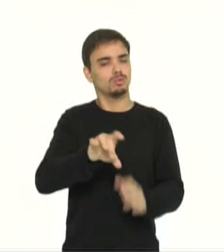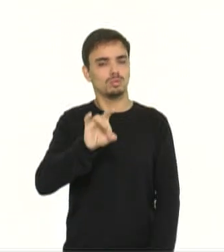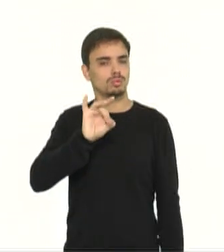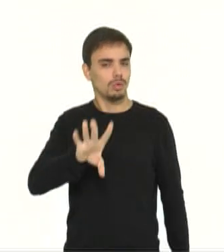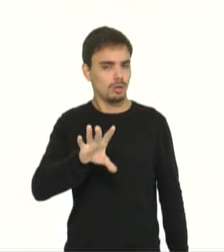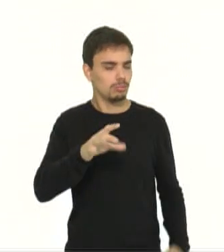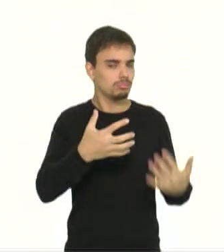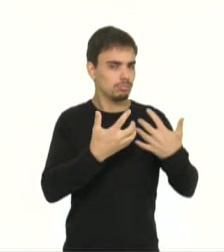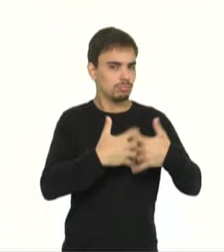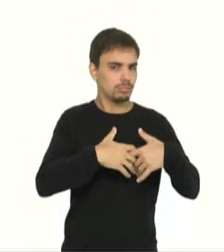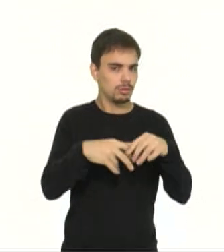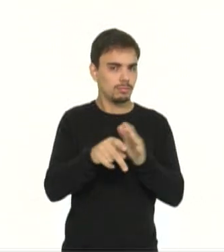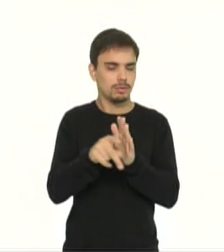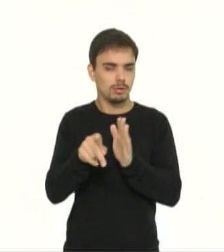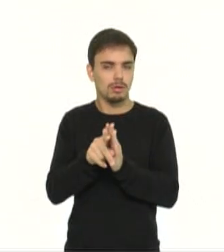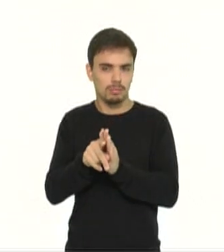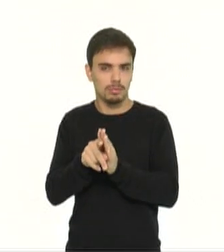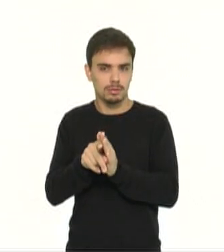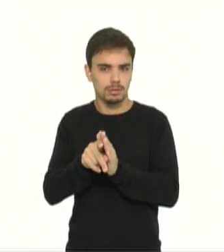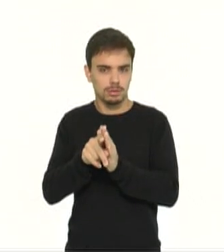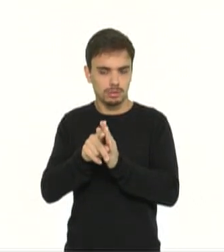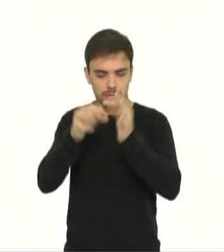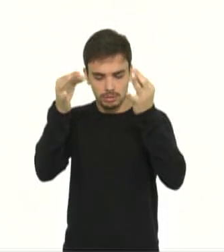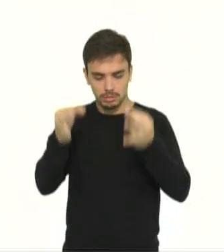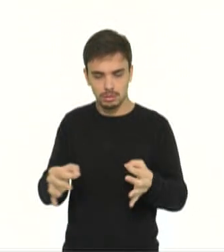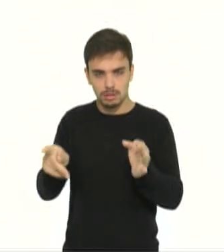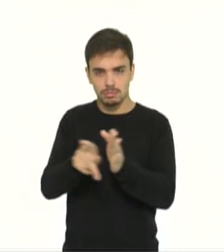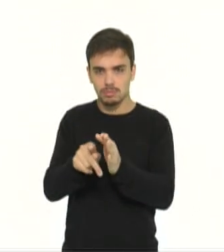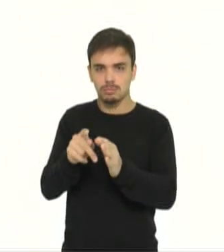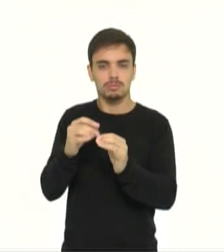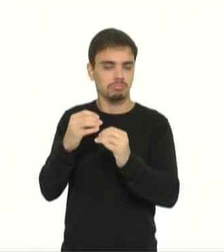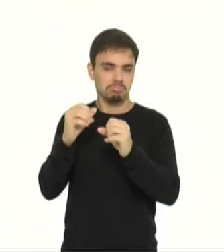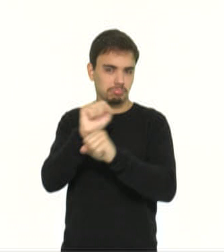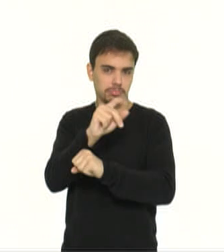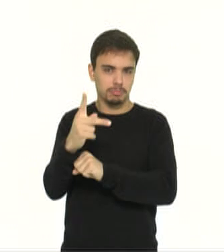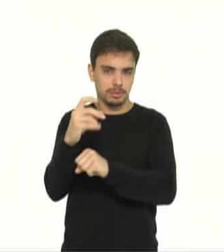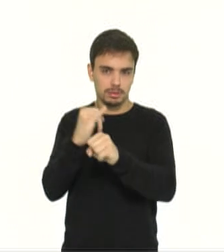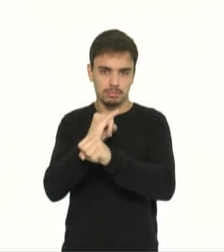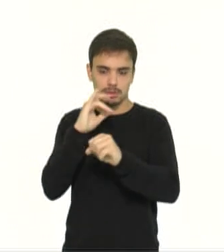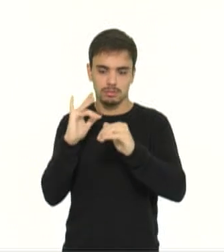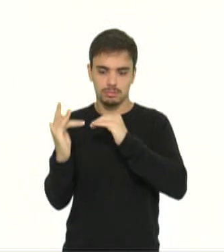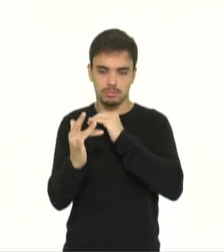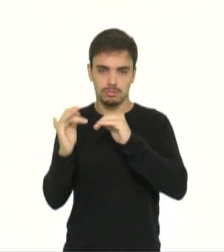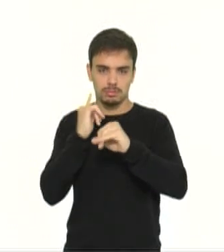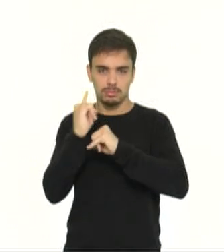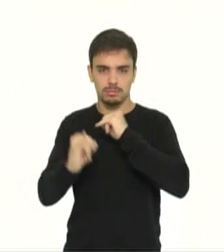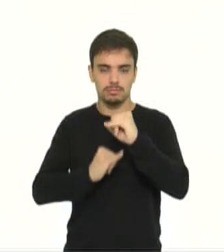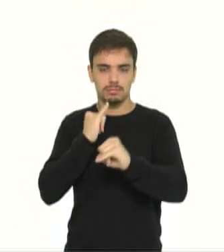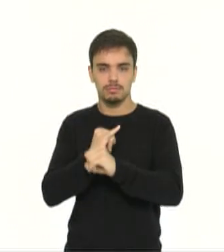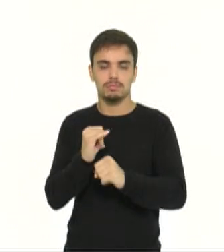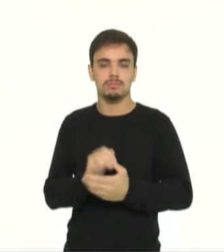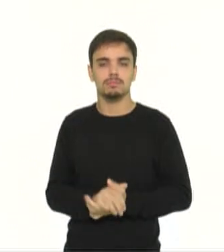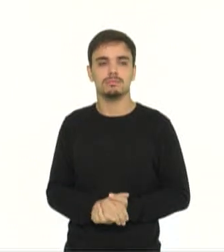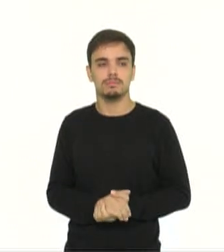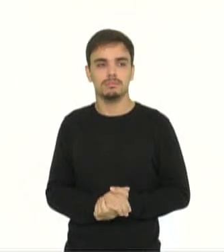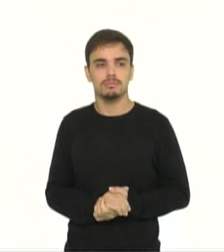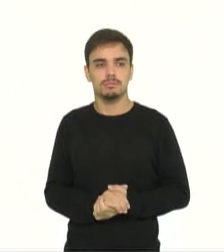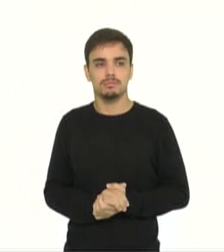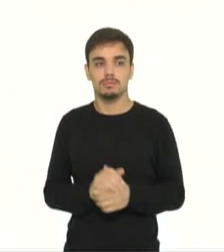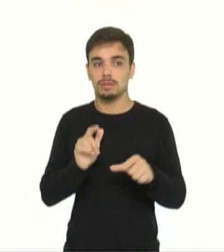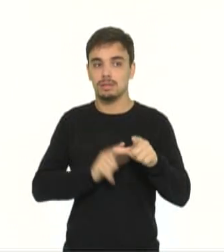use configurações padrões para os seus aplicativos e para os seus sites. Never share personal information, na letra